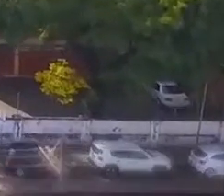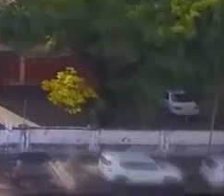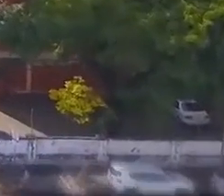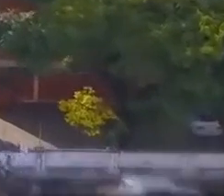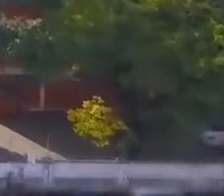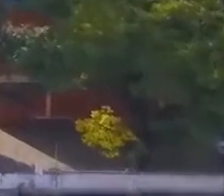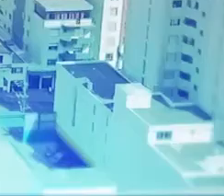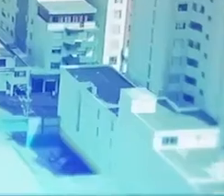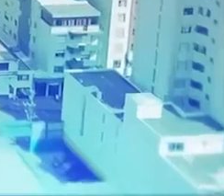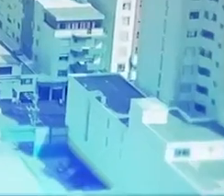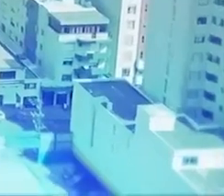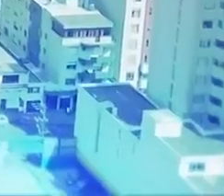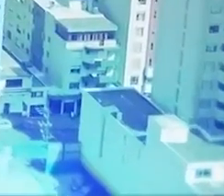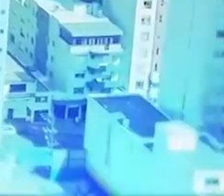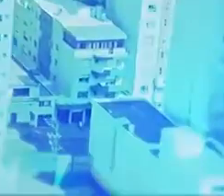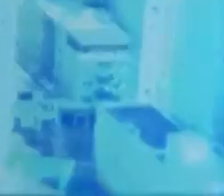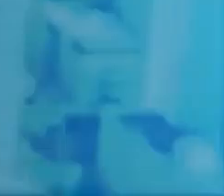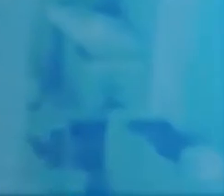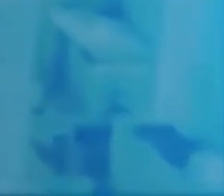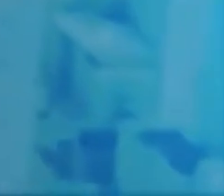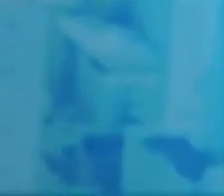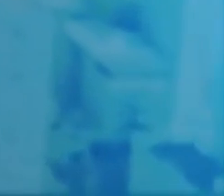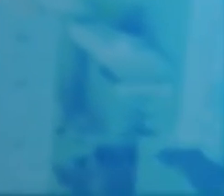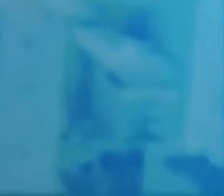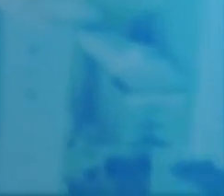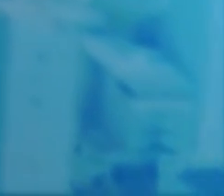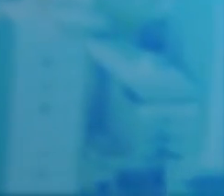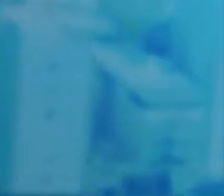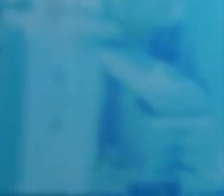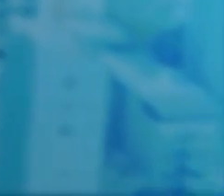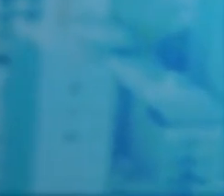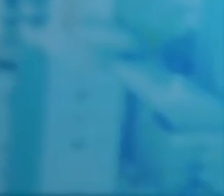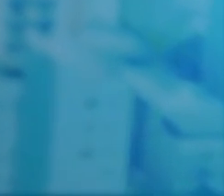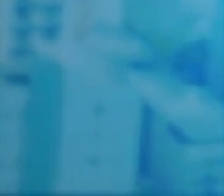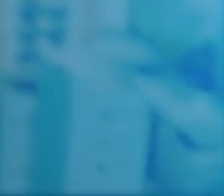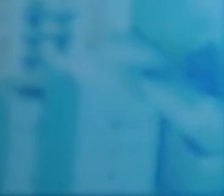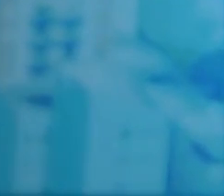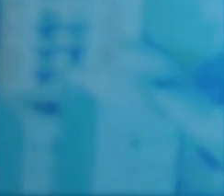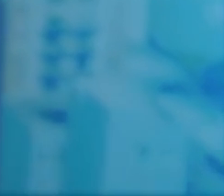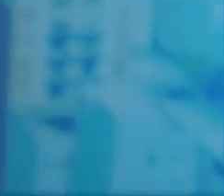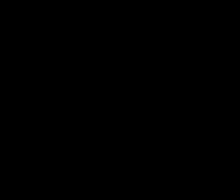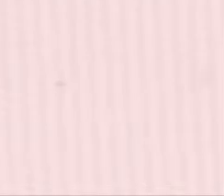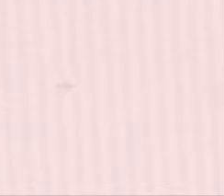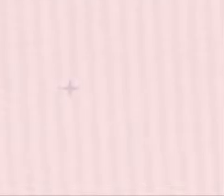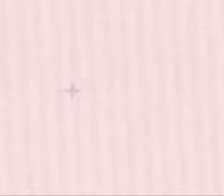para a nossa cidade. Câmara de Vereadores de Passo Fundo, a casa dos grandes debates.